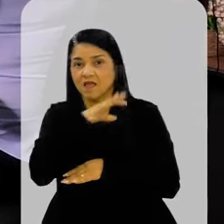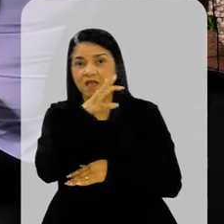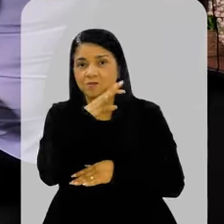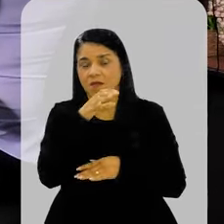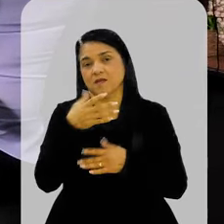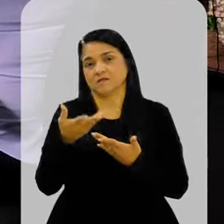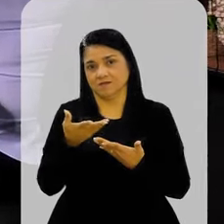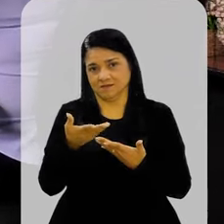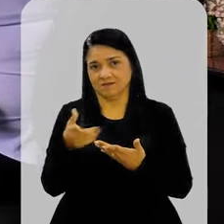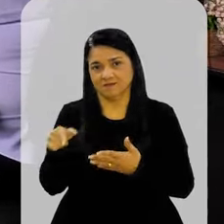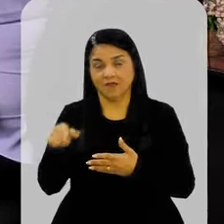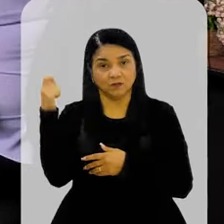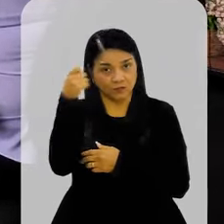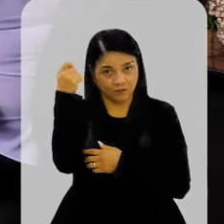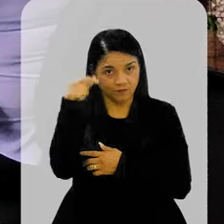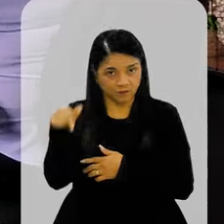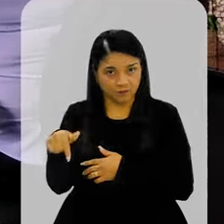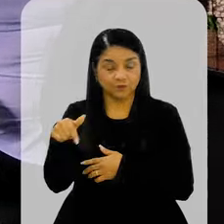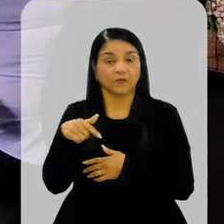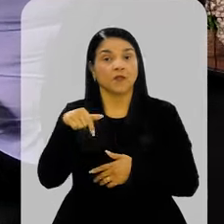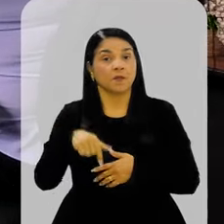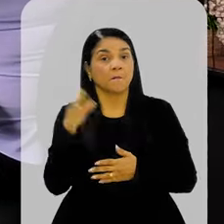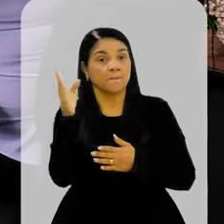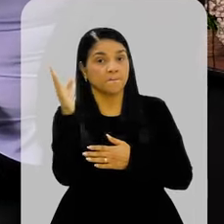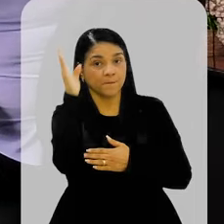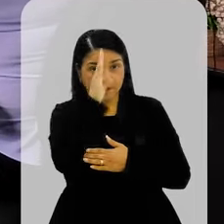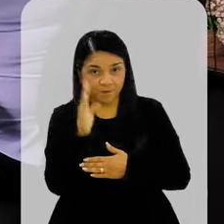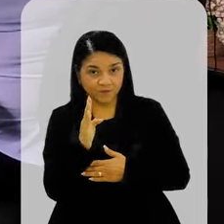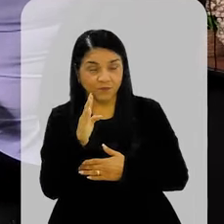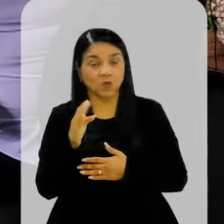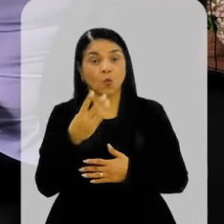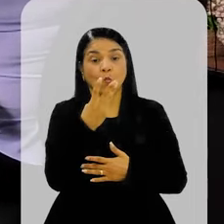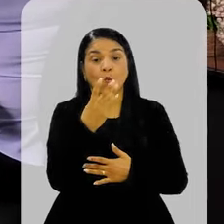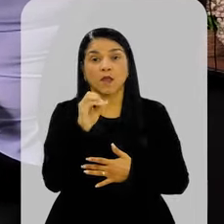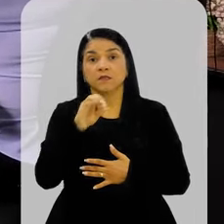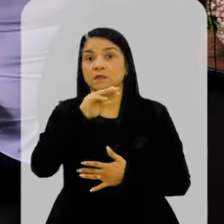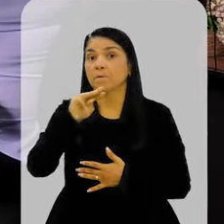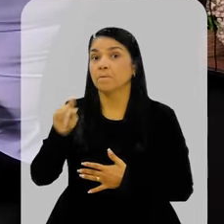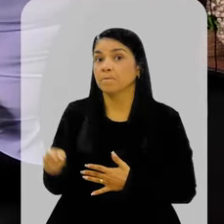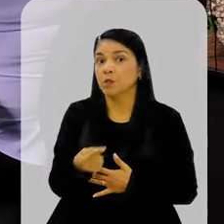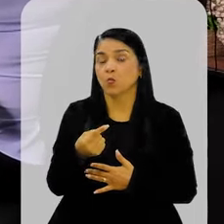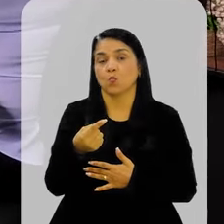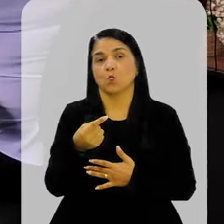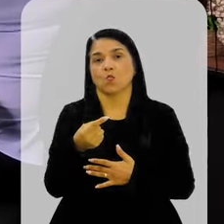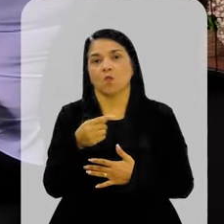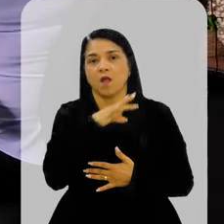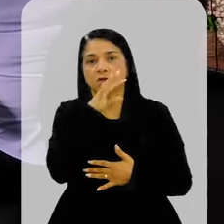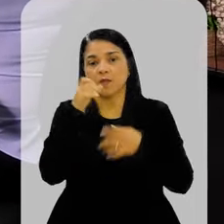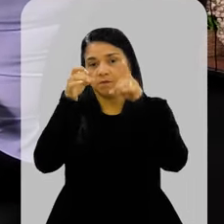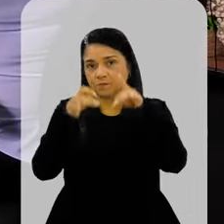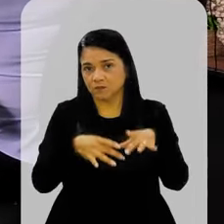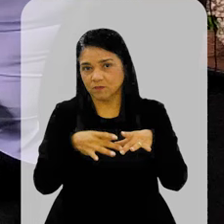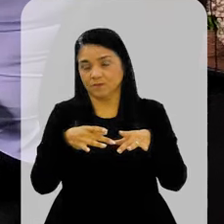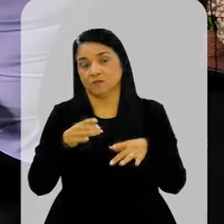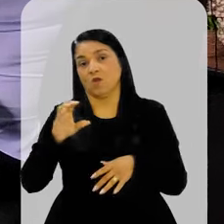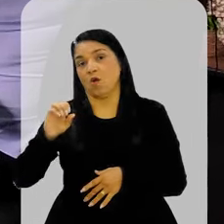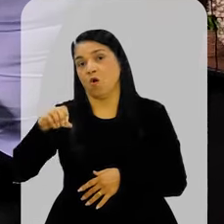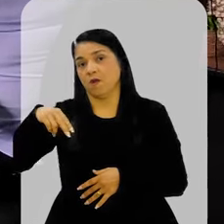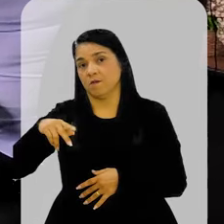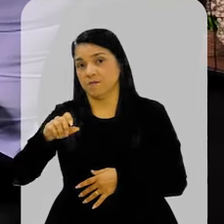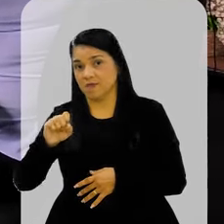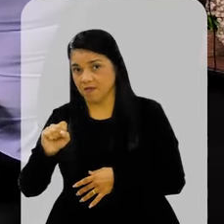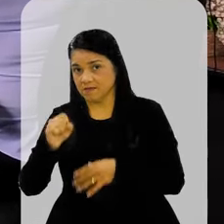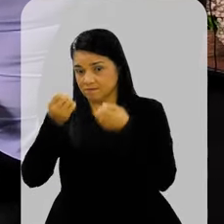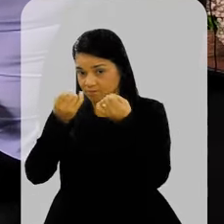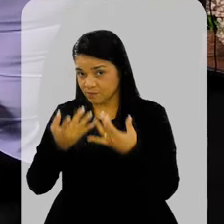5.600, mais de 5.600 animais. E o Brasil tem 40 milhões de animais abandonados, segundo a OMS.